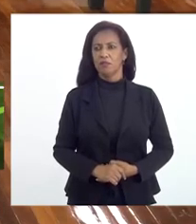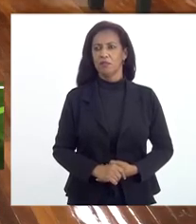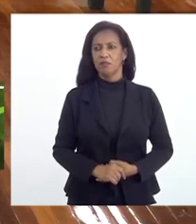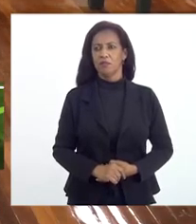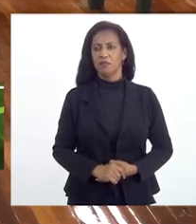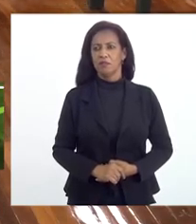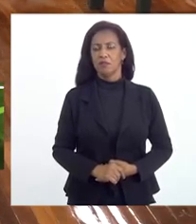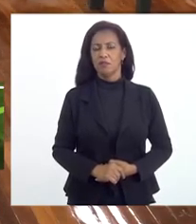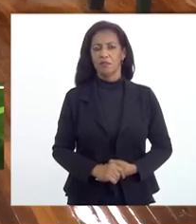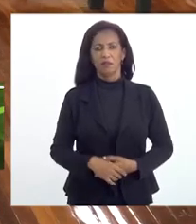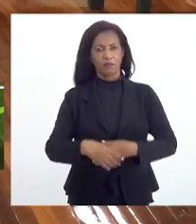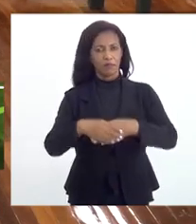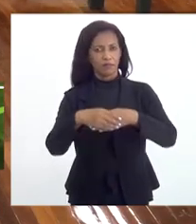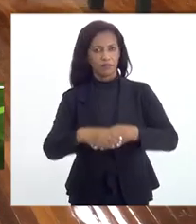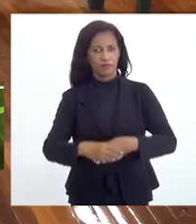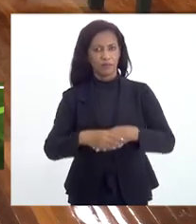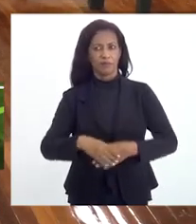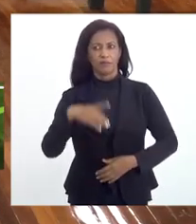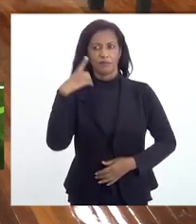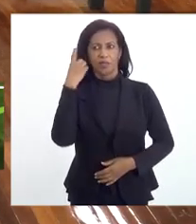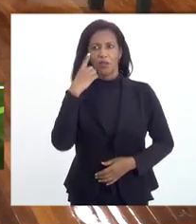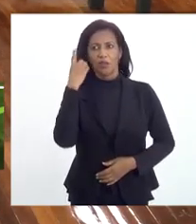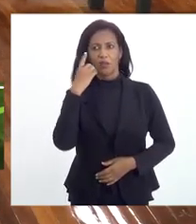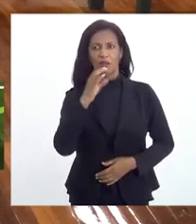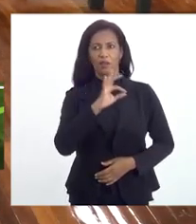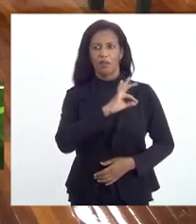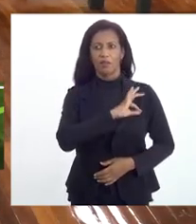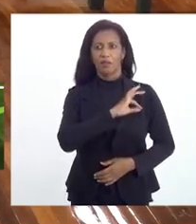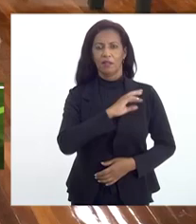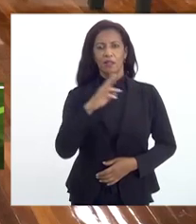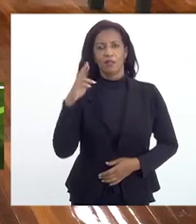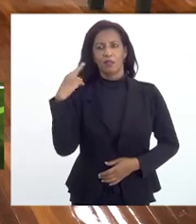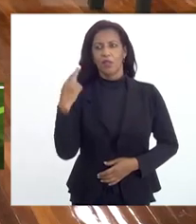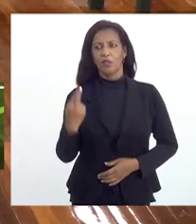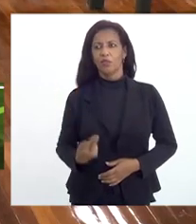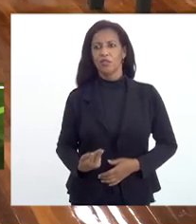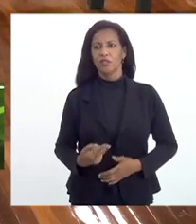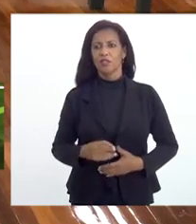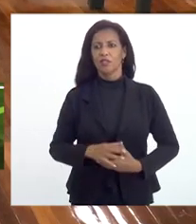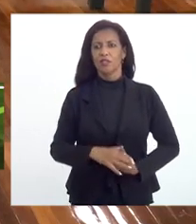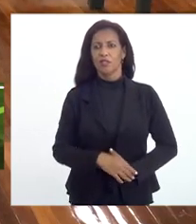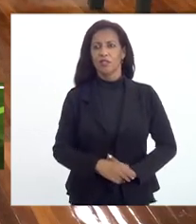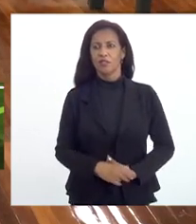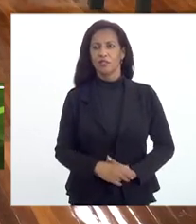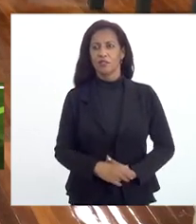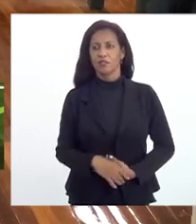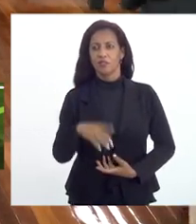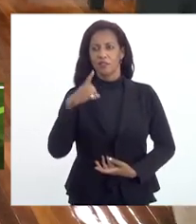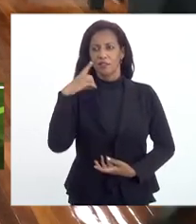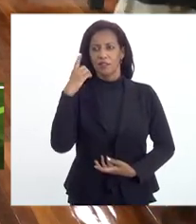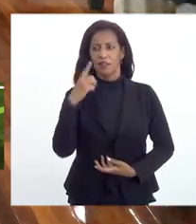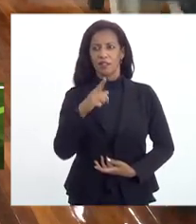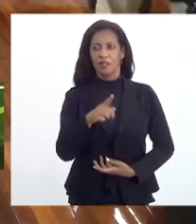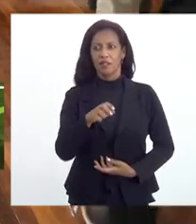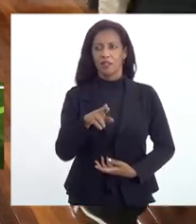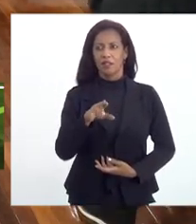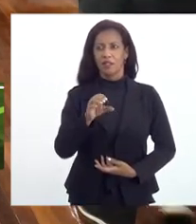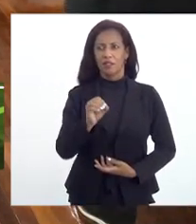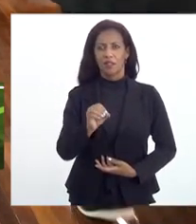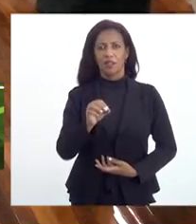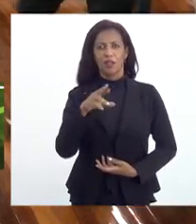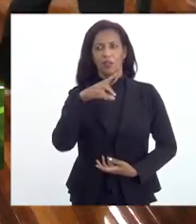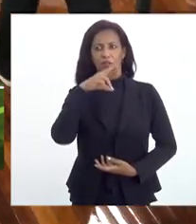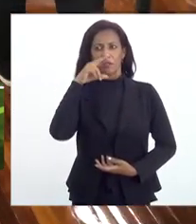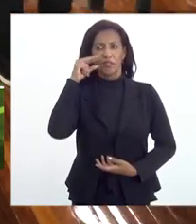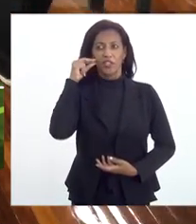Saudar a presença das deputadas Marta Rocha e Renata Souza, deputado Pedro Brazão, Rosenberg